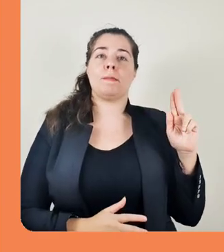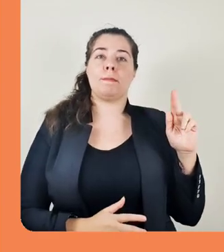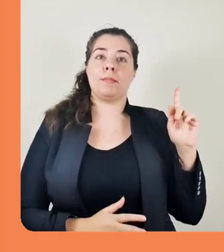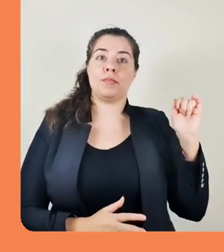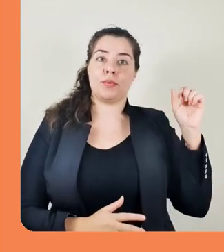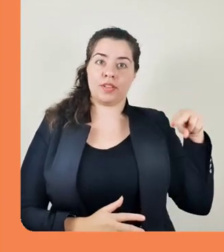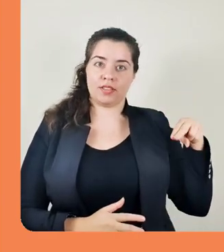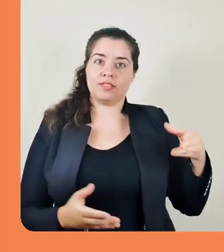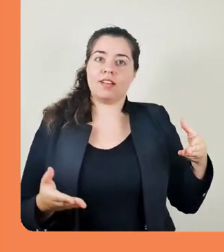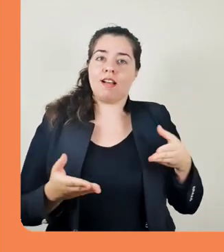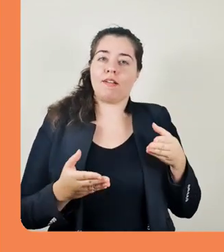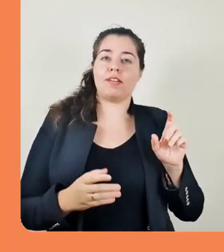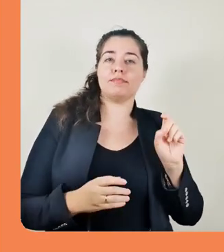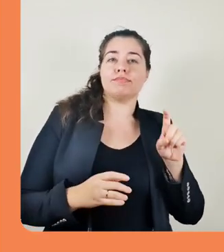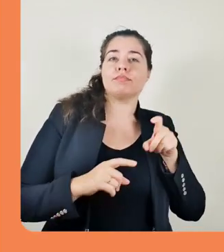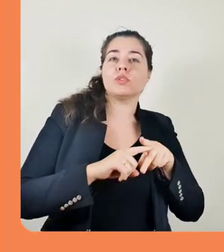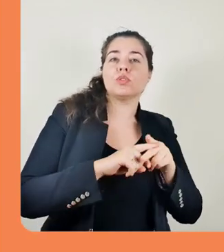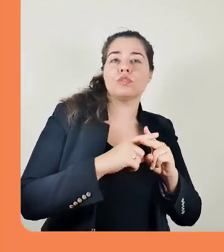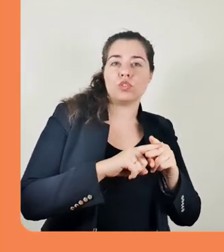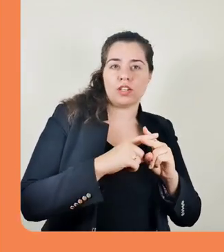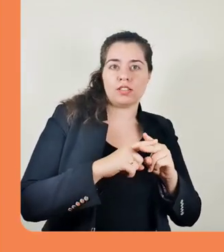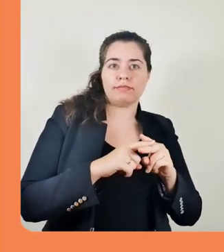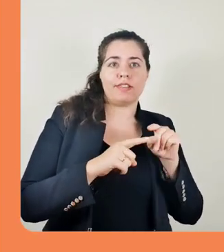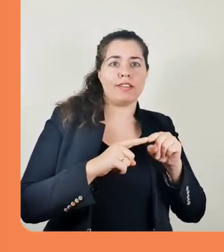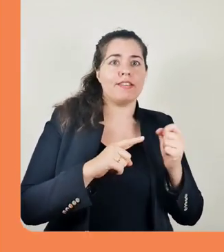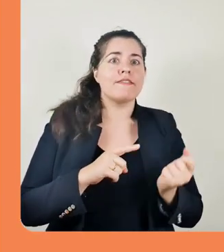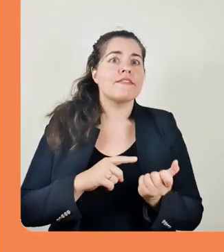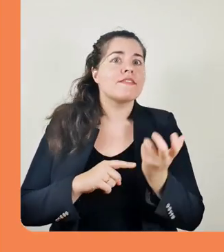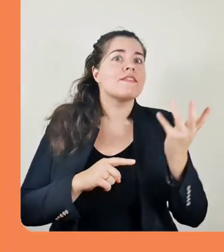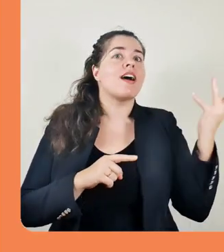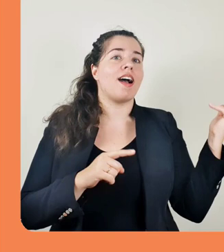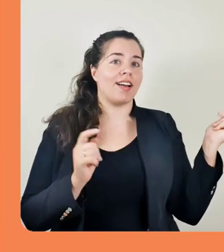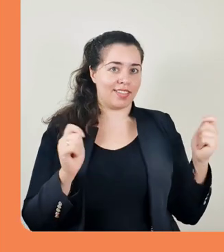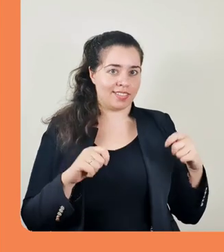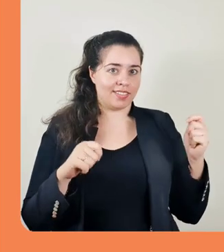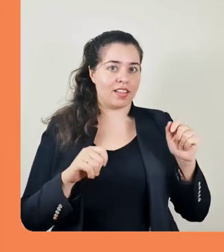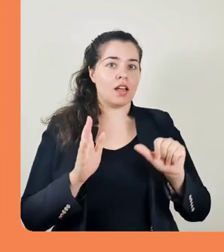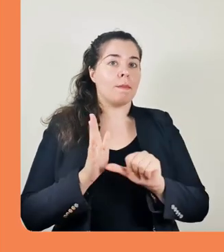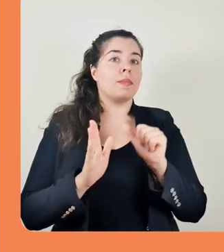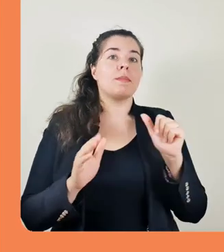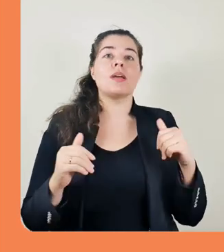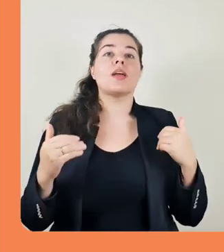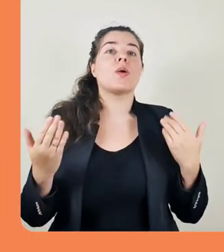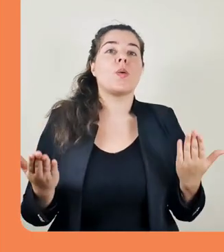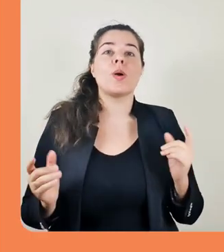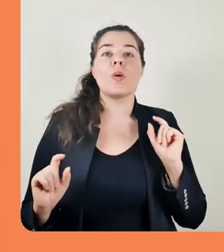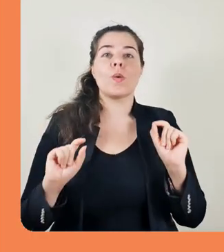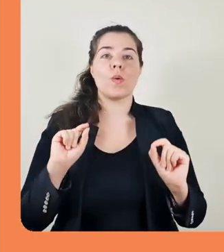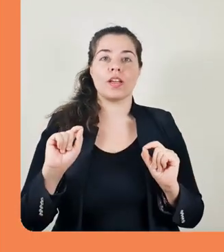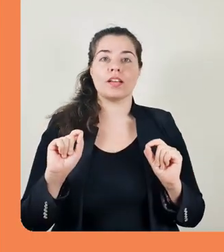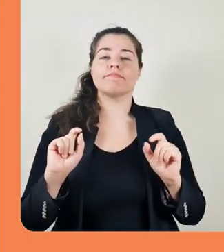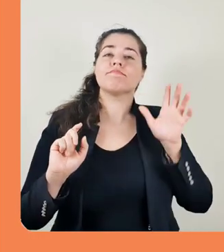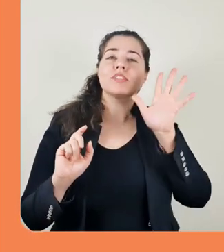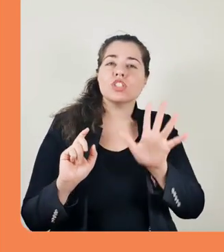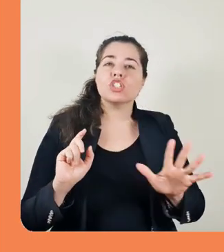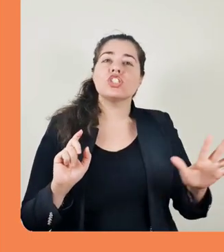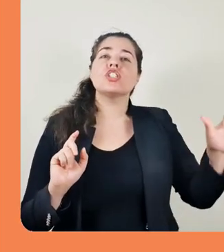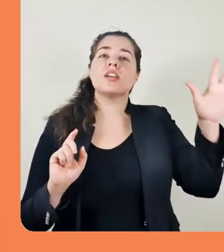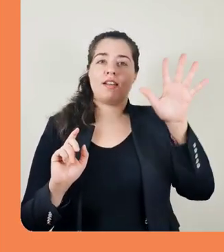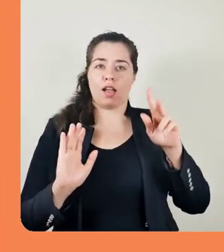the game ficar são na sua sala do mundo bom então já incluímos nosso porque agora ficamos em